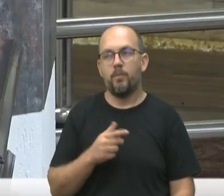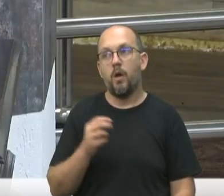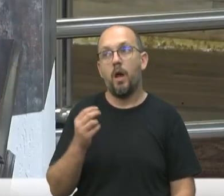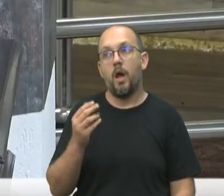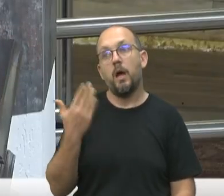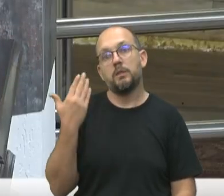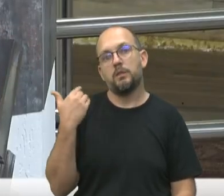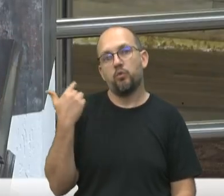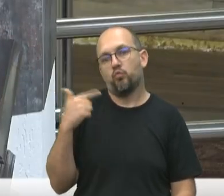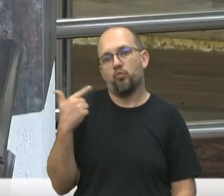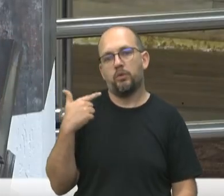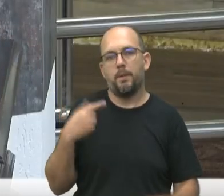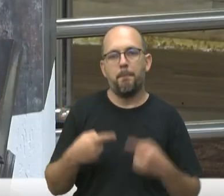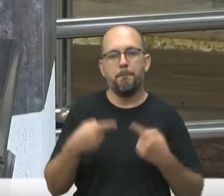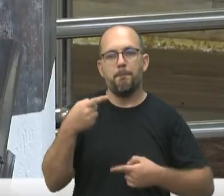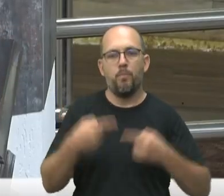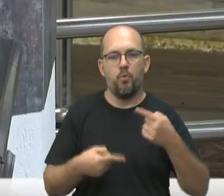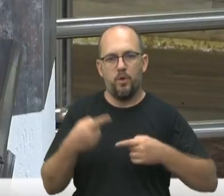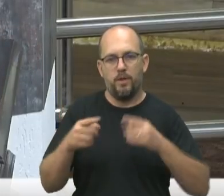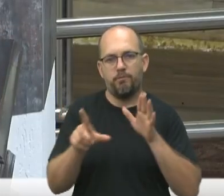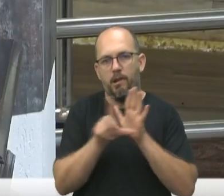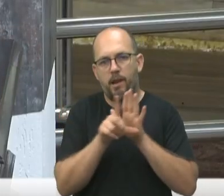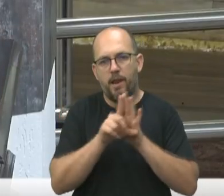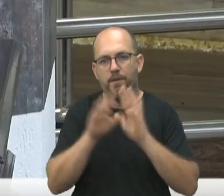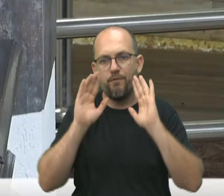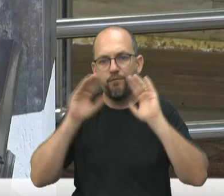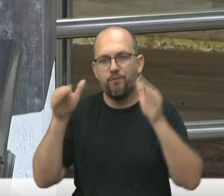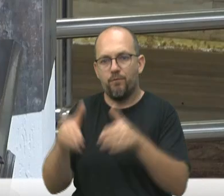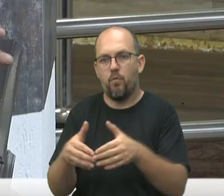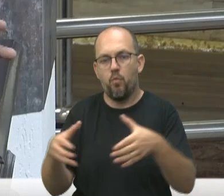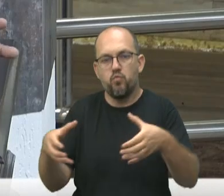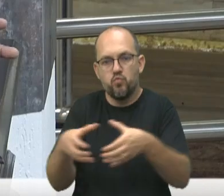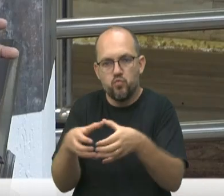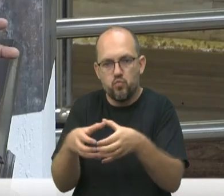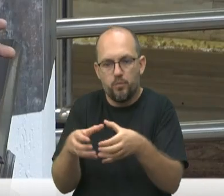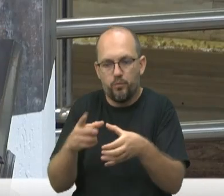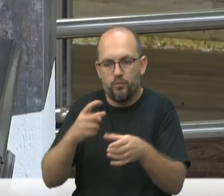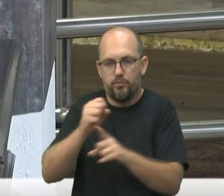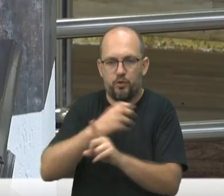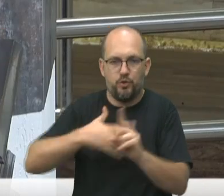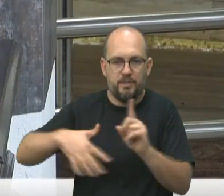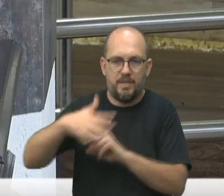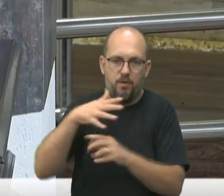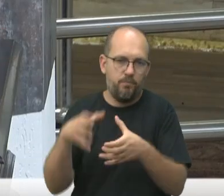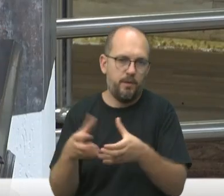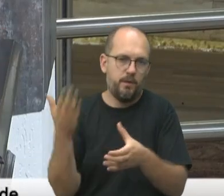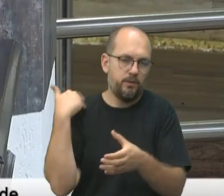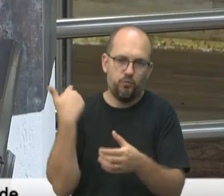tinha políticas públicas para esse recorte da nossa sociedade.